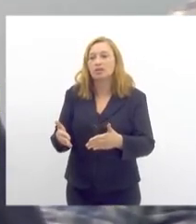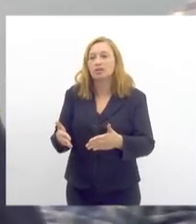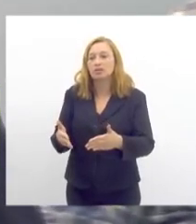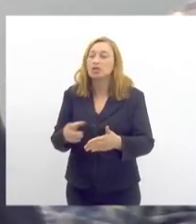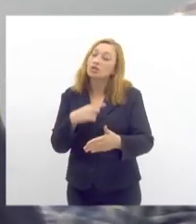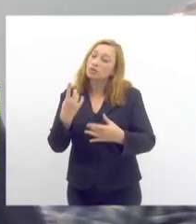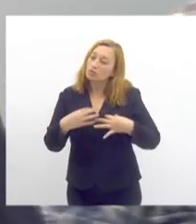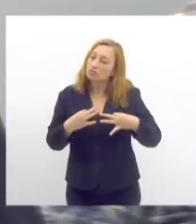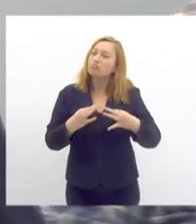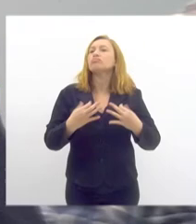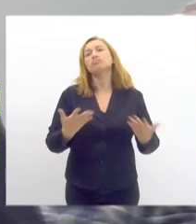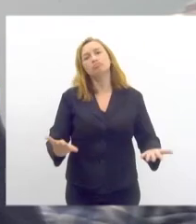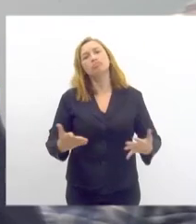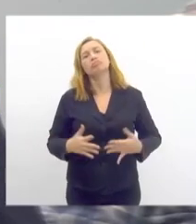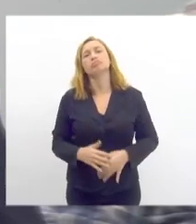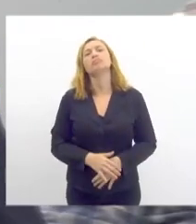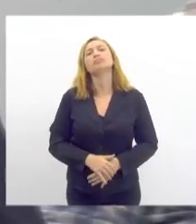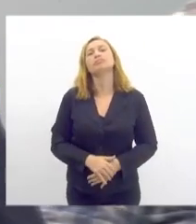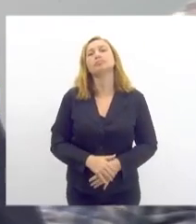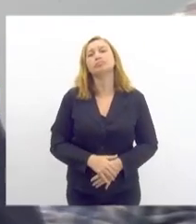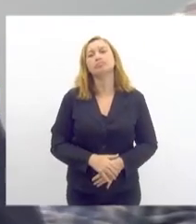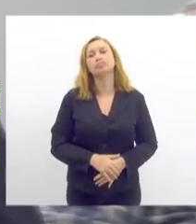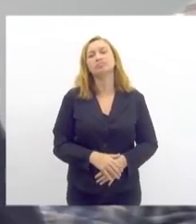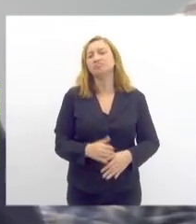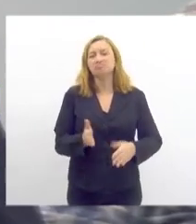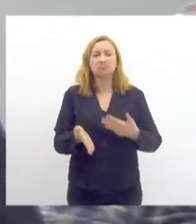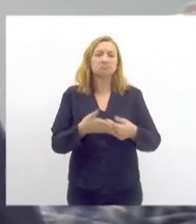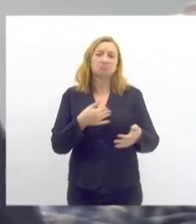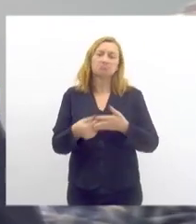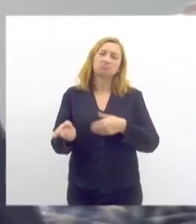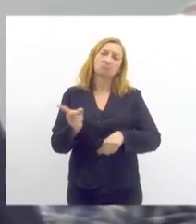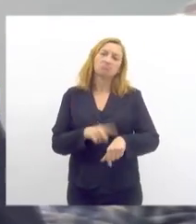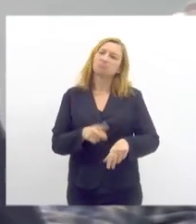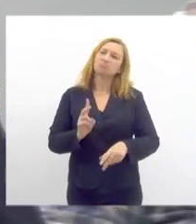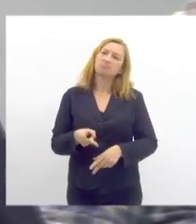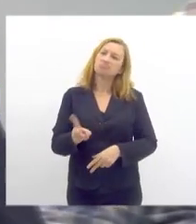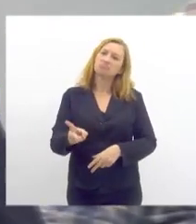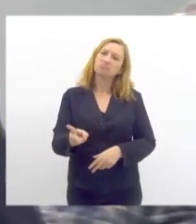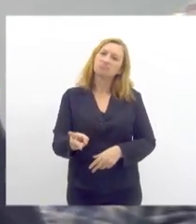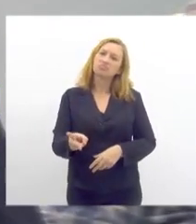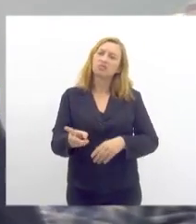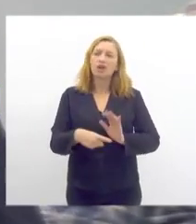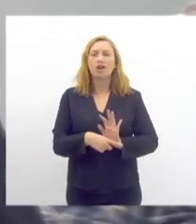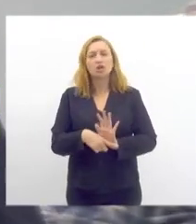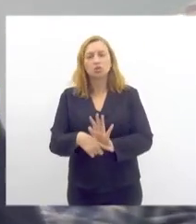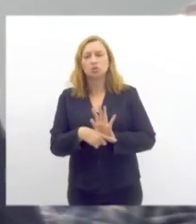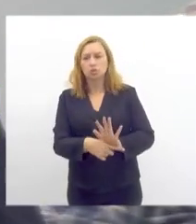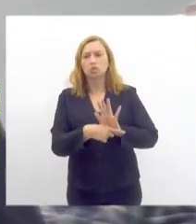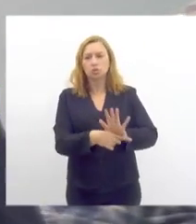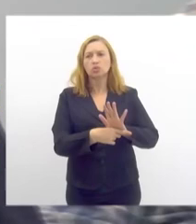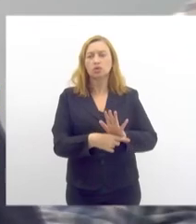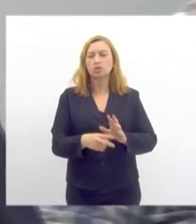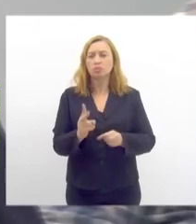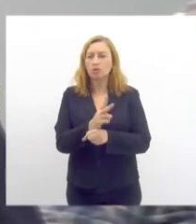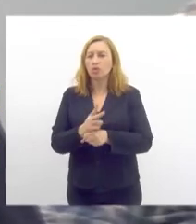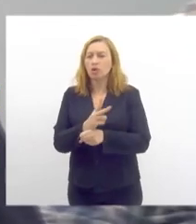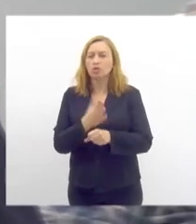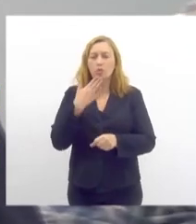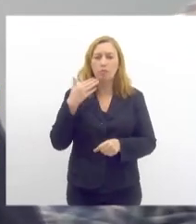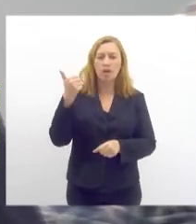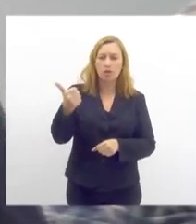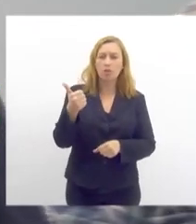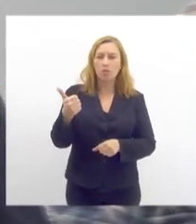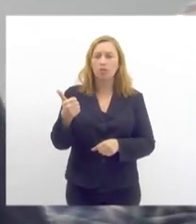estamos dispostos a todo tempo a continuar atendendo e buscando o que for melhor